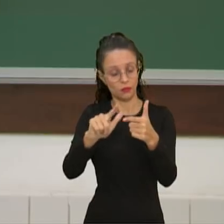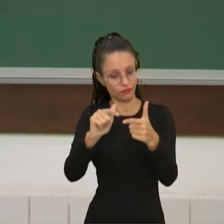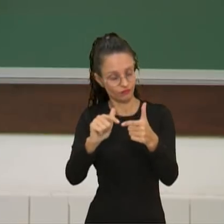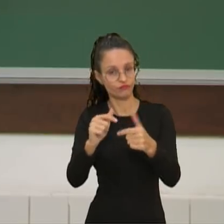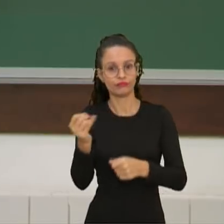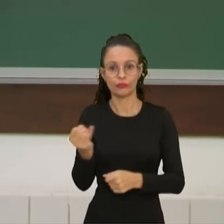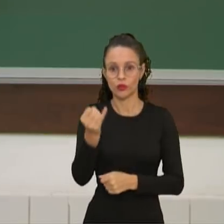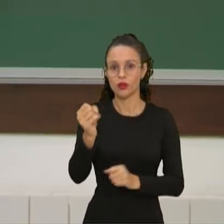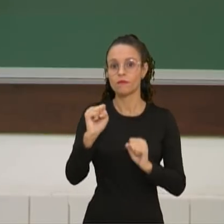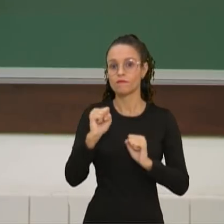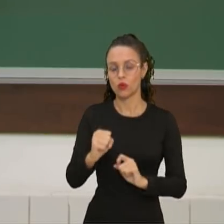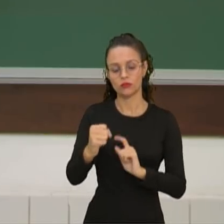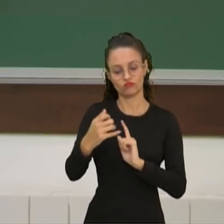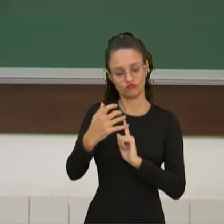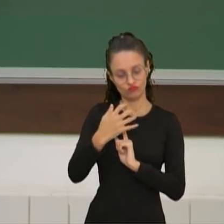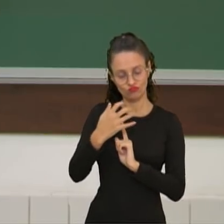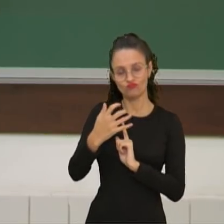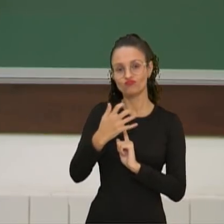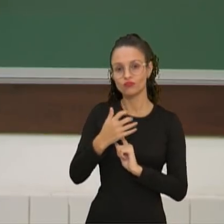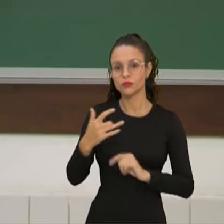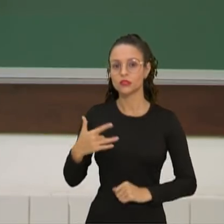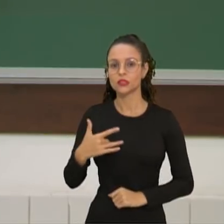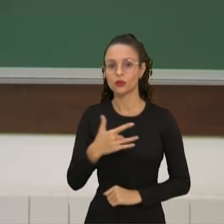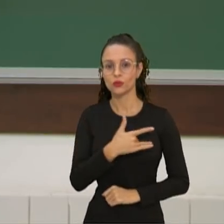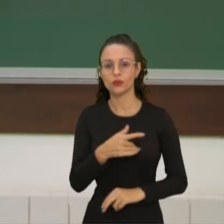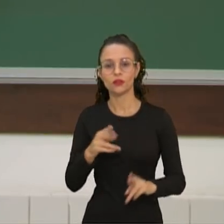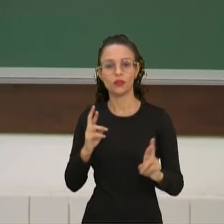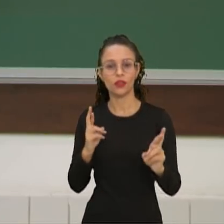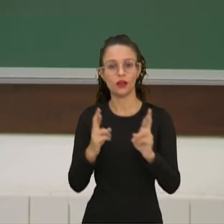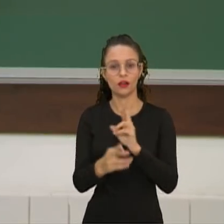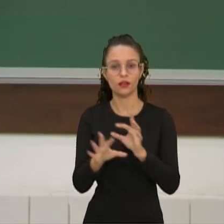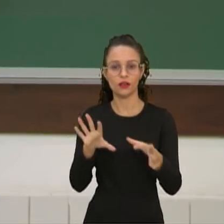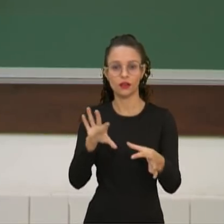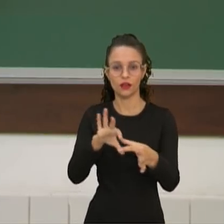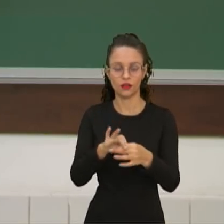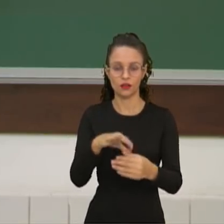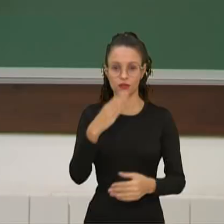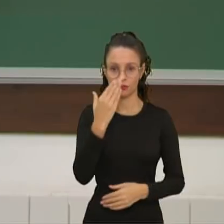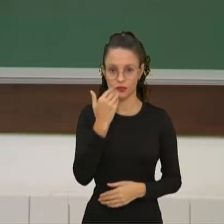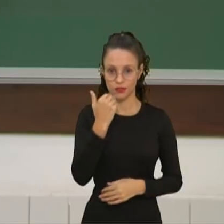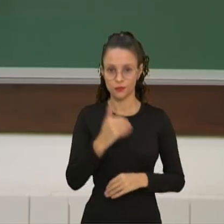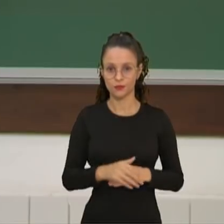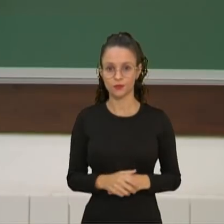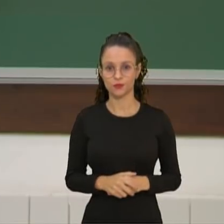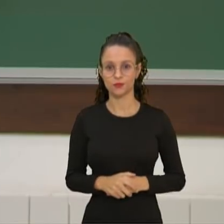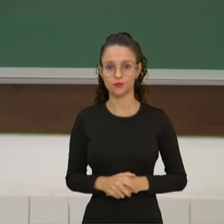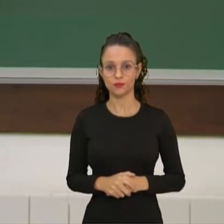importantes que podem afetar a saúde e que têm relação com a alimentação, tá?